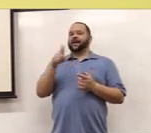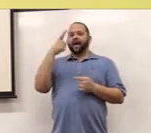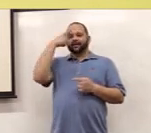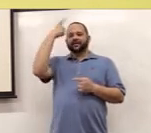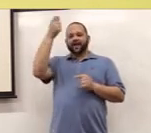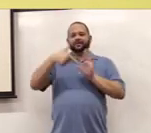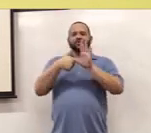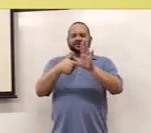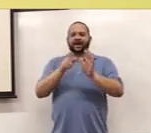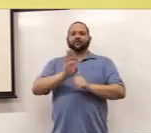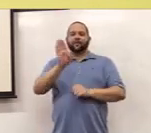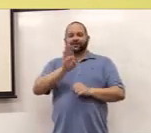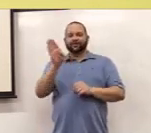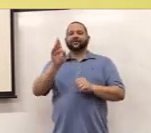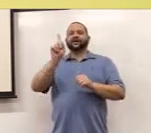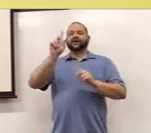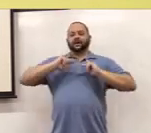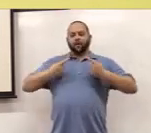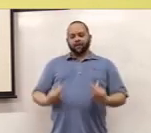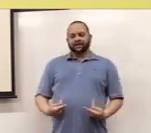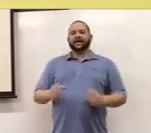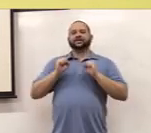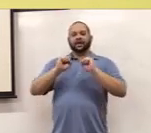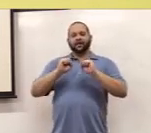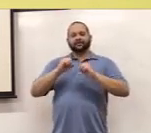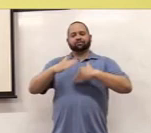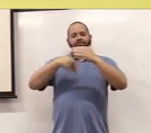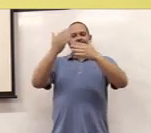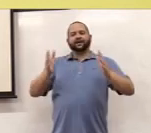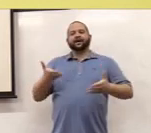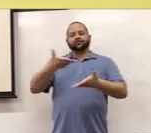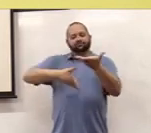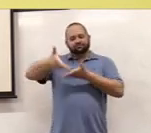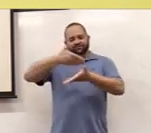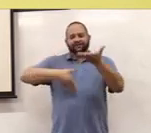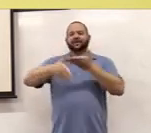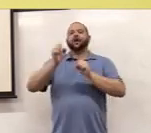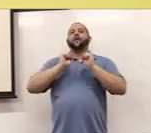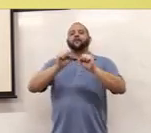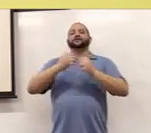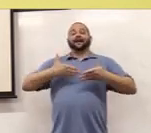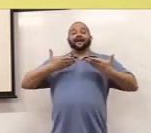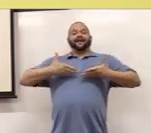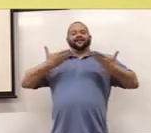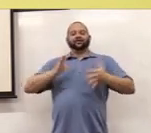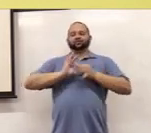essa ideia do Beethoven de que a humanidade pode ser fraterna, ela pode ser alegre e ela pode ser